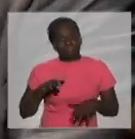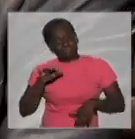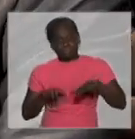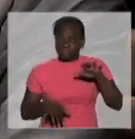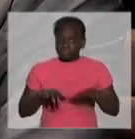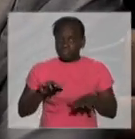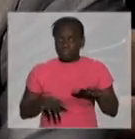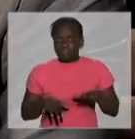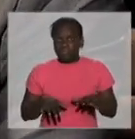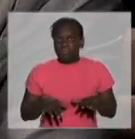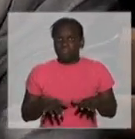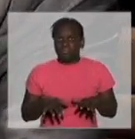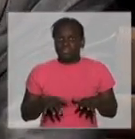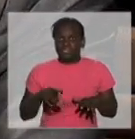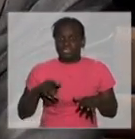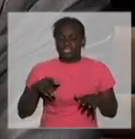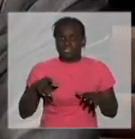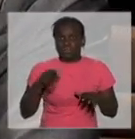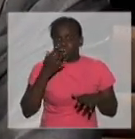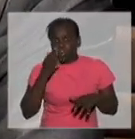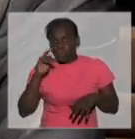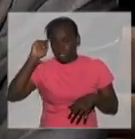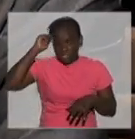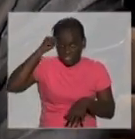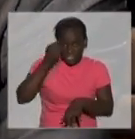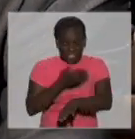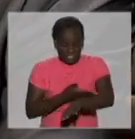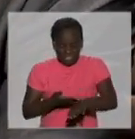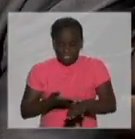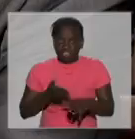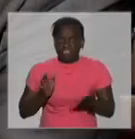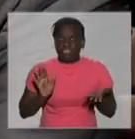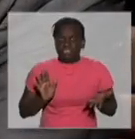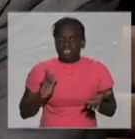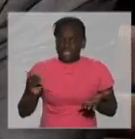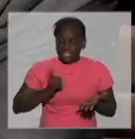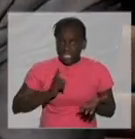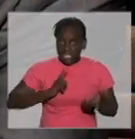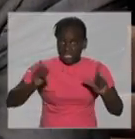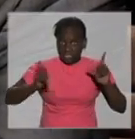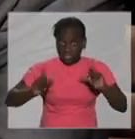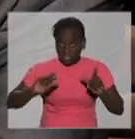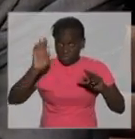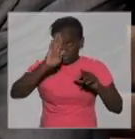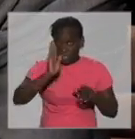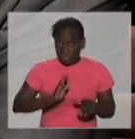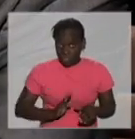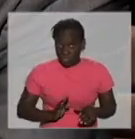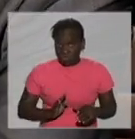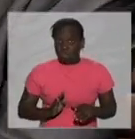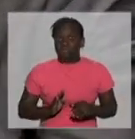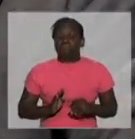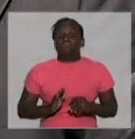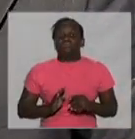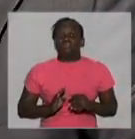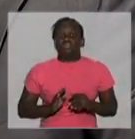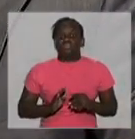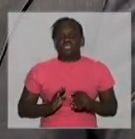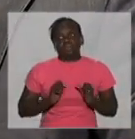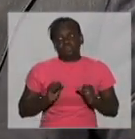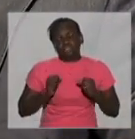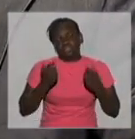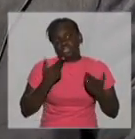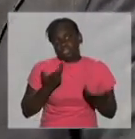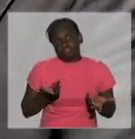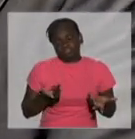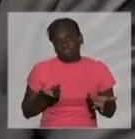da questão étnico-racial, existe na televisão brasileira,